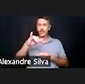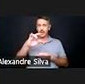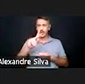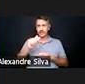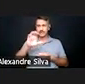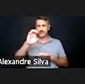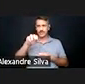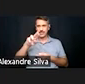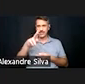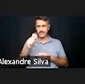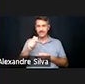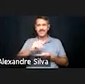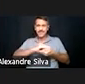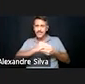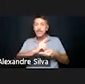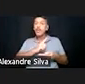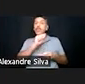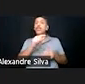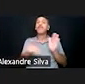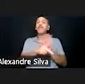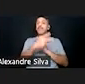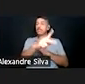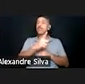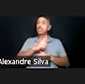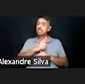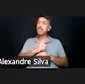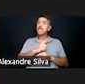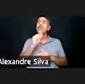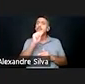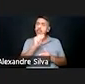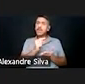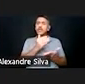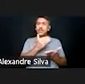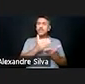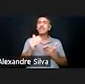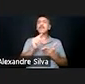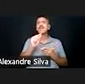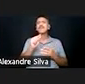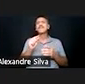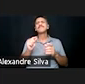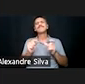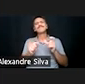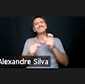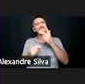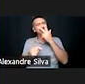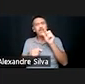um todo é formada por restos de fragmentos de